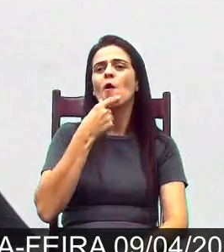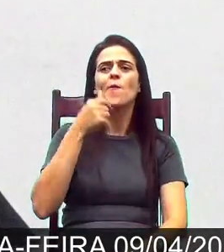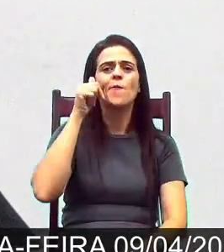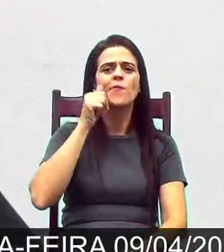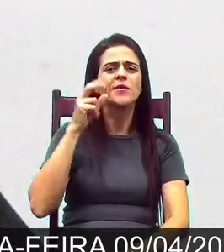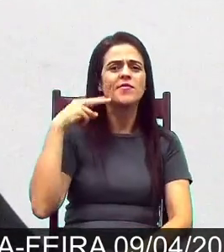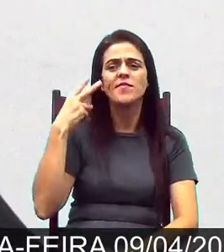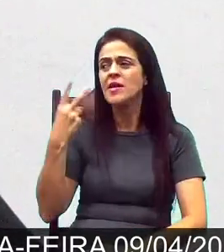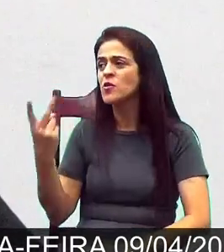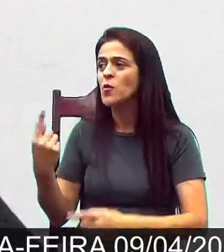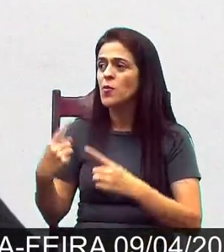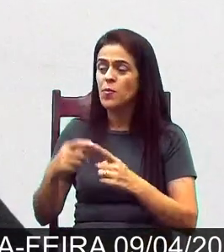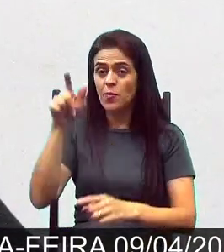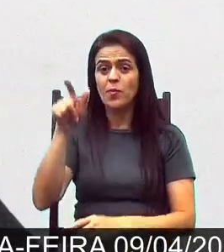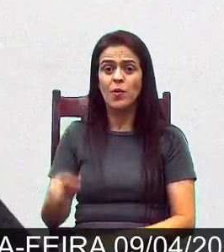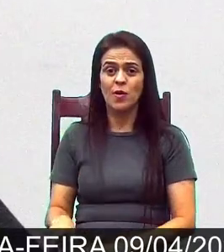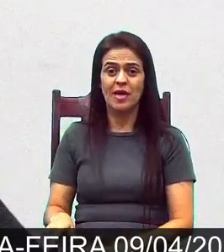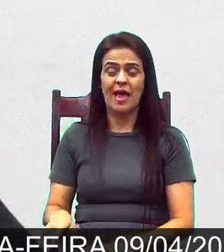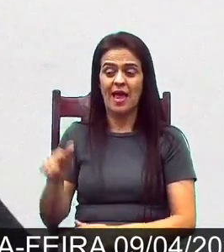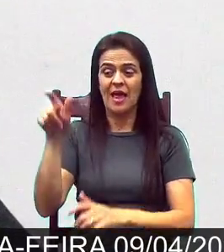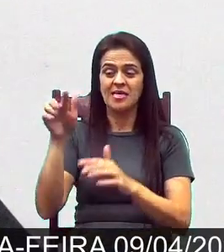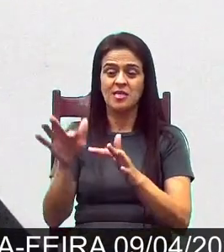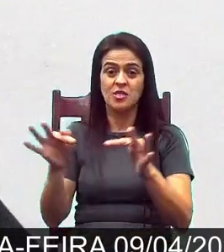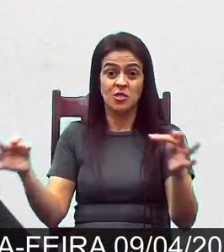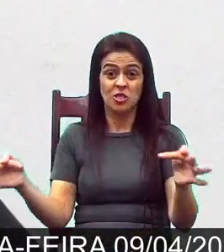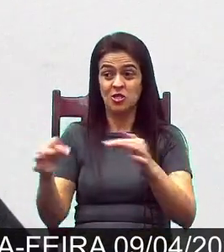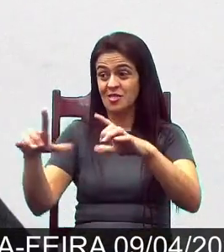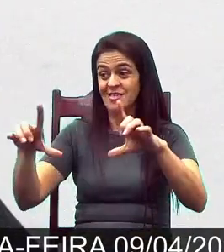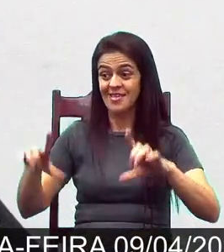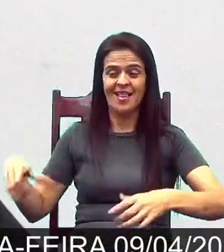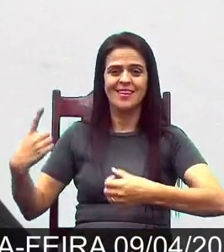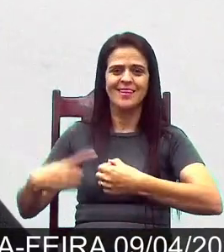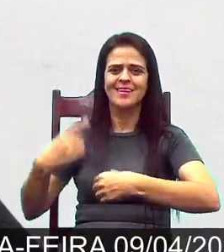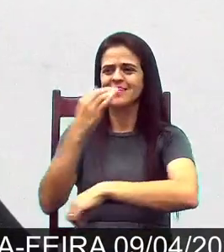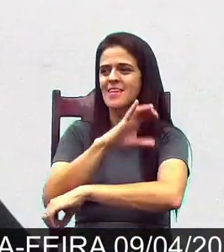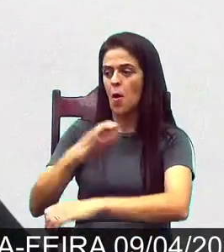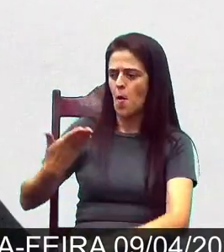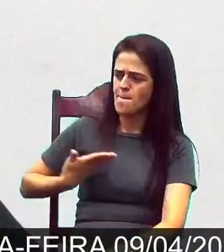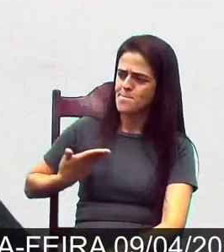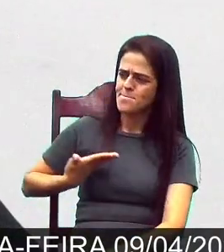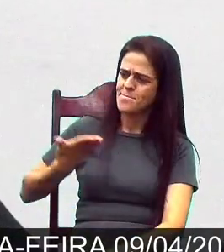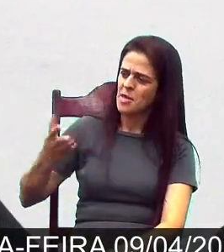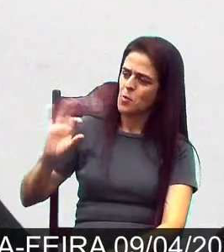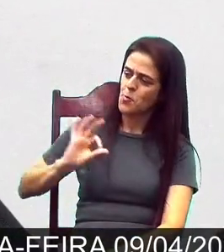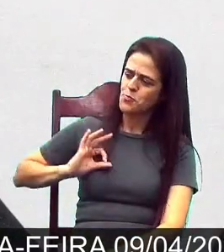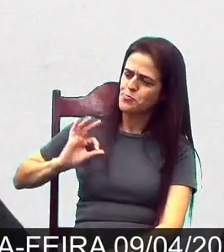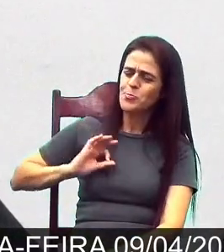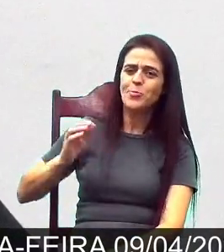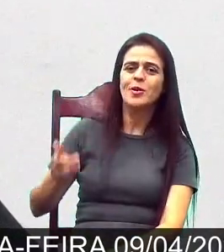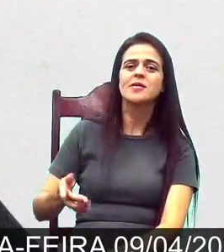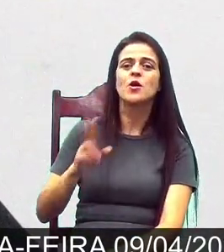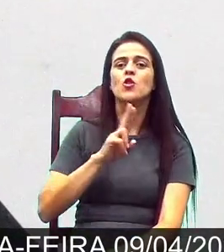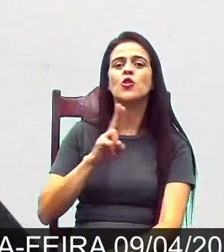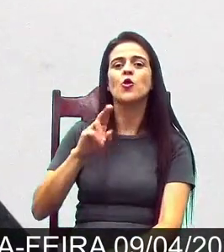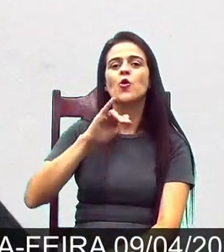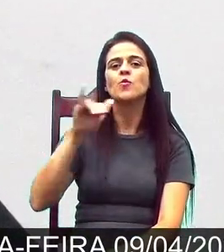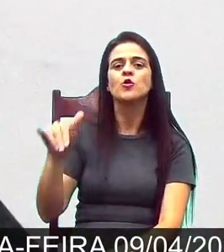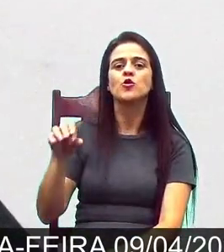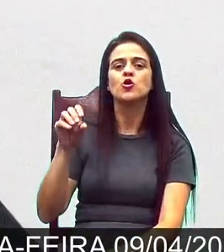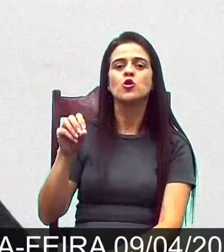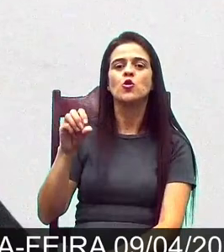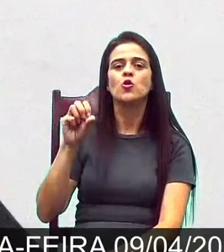vereadora, a respeito do título de cidadania catalana ao meu amigo policial penal Josias